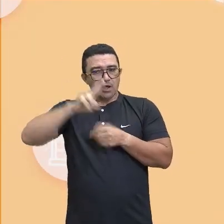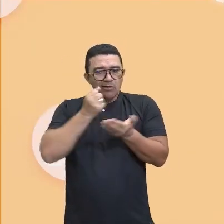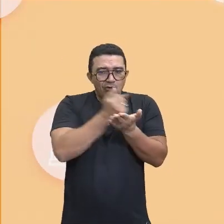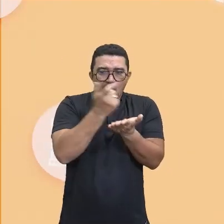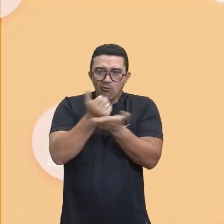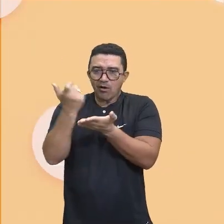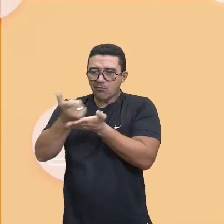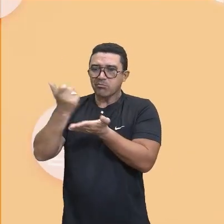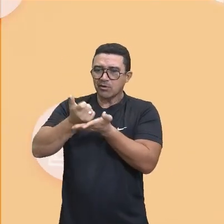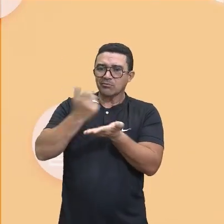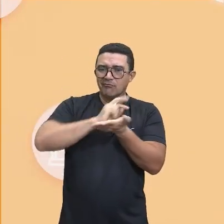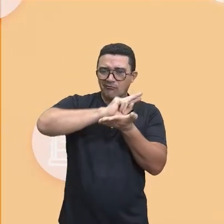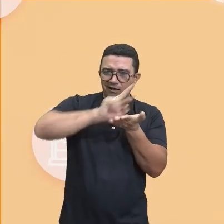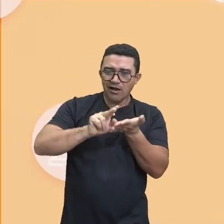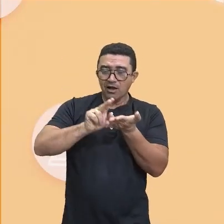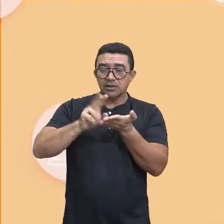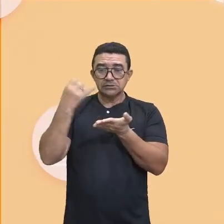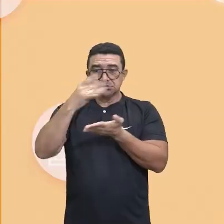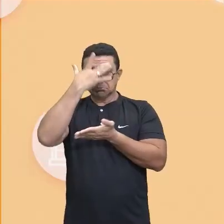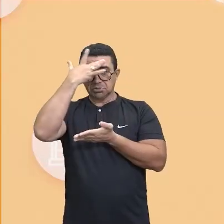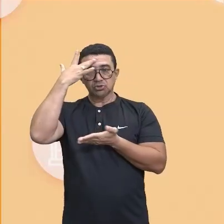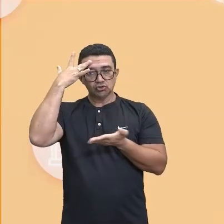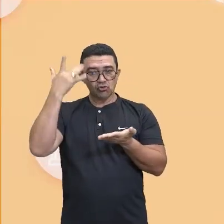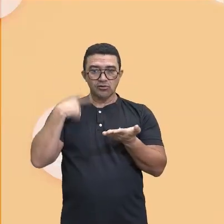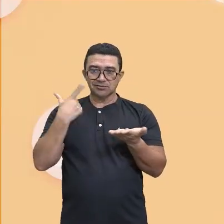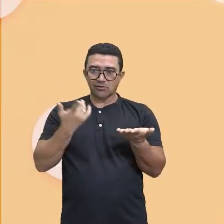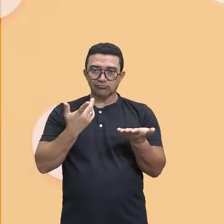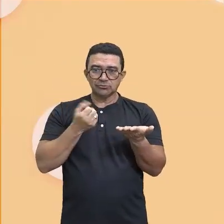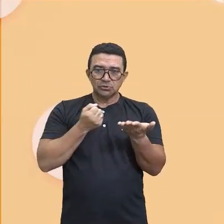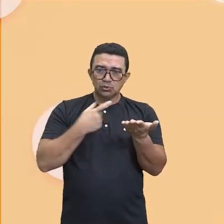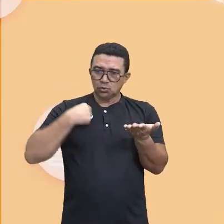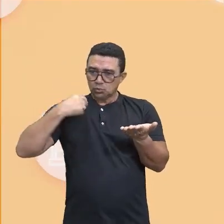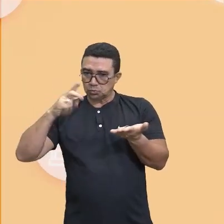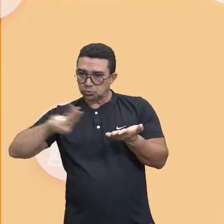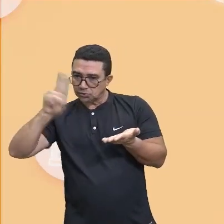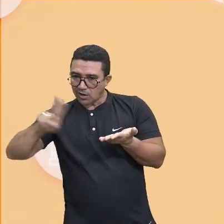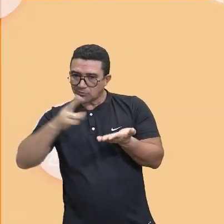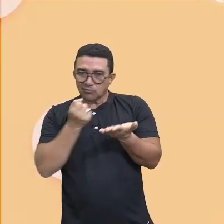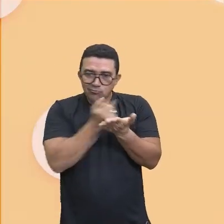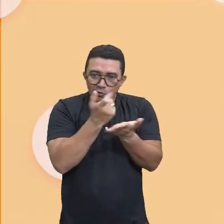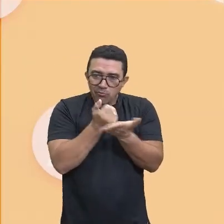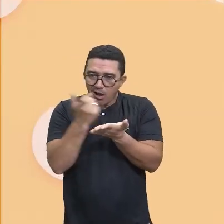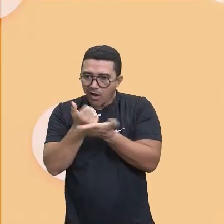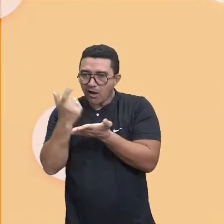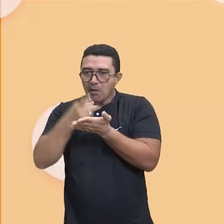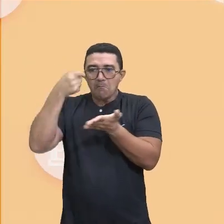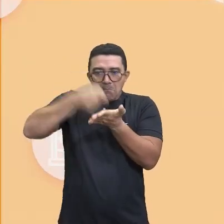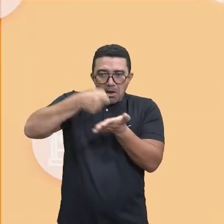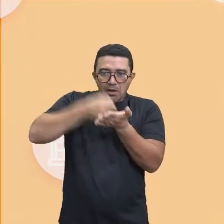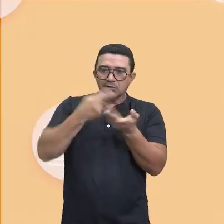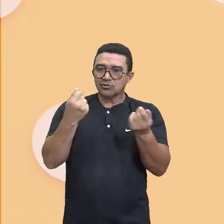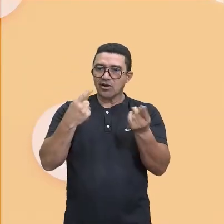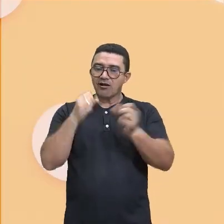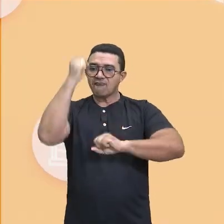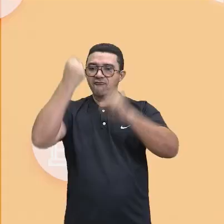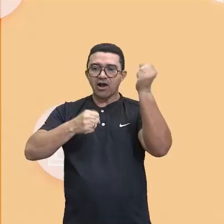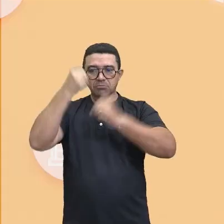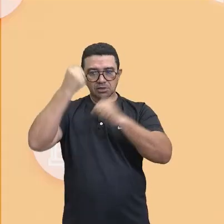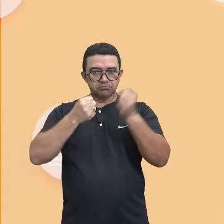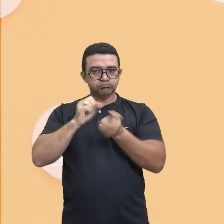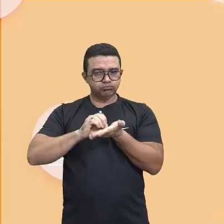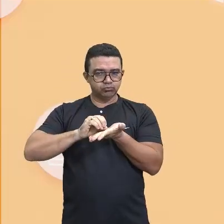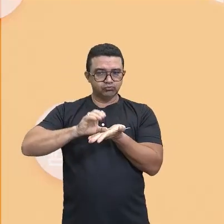E se tem mais pessoas utilizando, elas estão pagando por aquilo. E tem uma empresa, uma fábrica que está ganhando dinheiro com isso. Então,